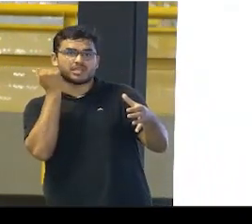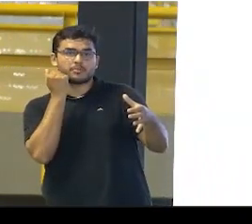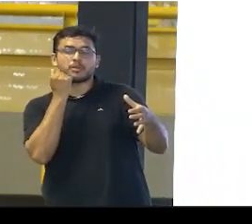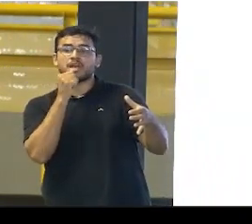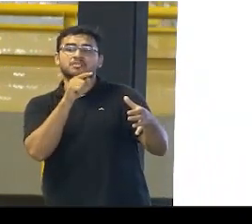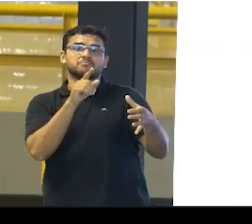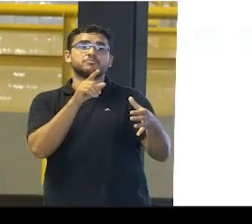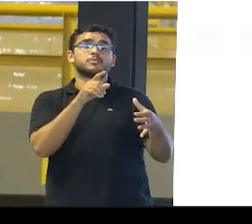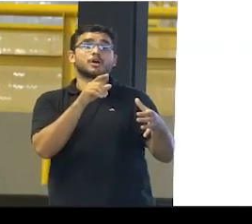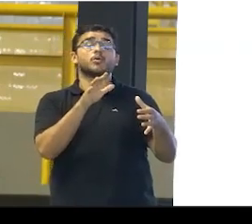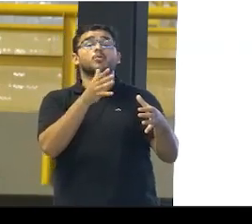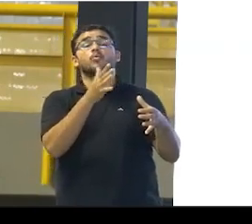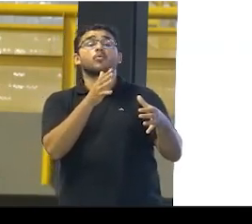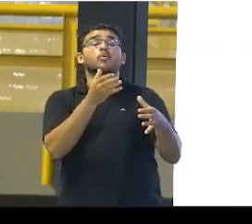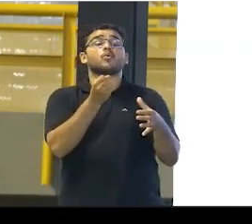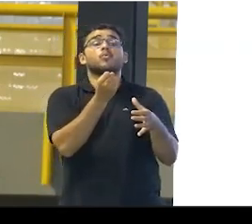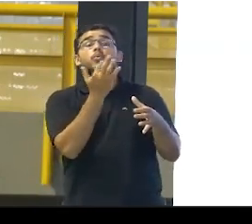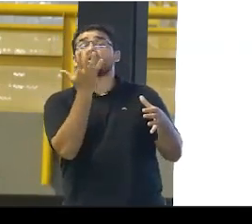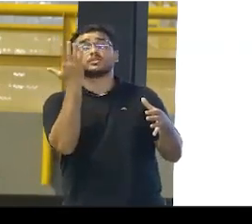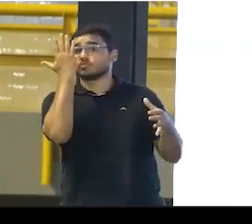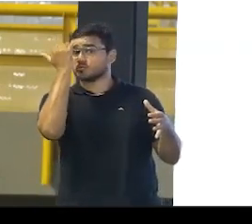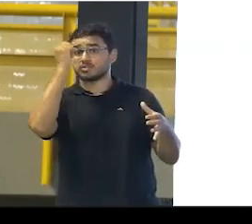centímetro vale quanto?